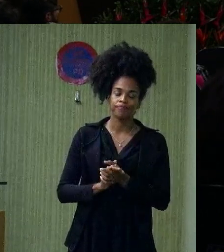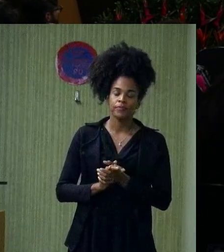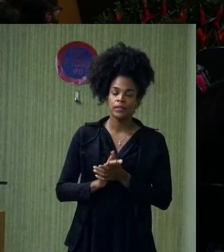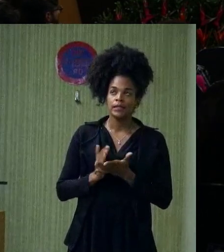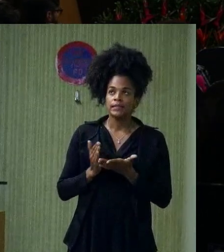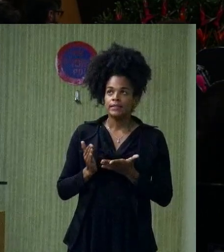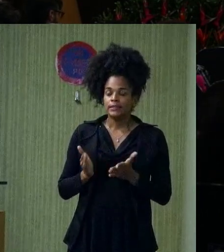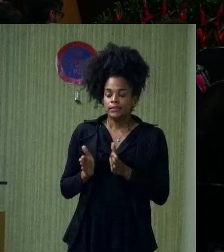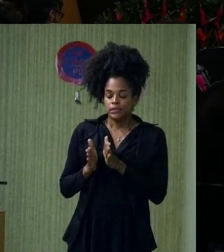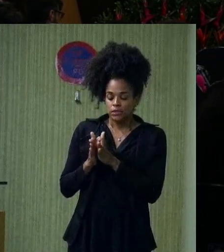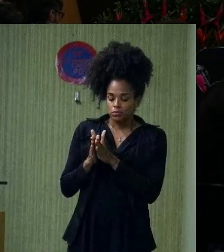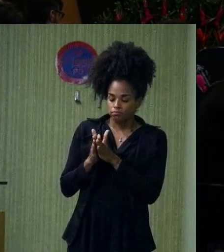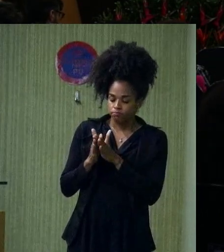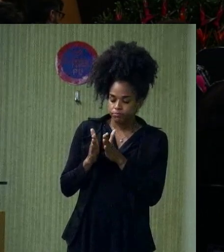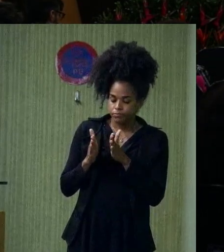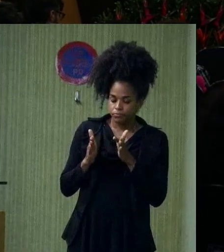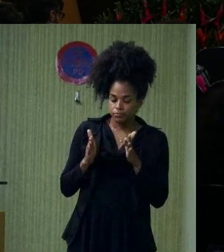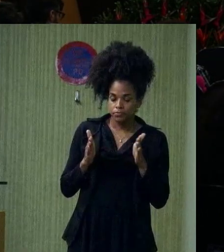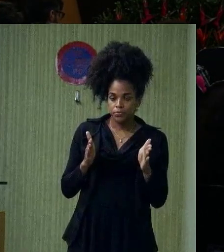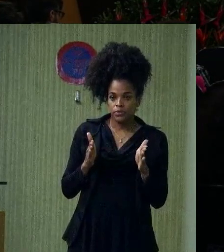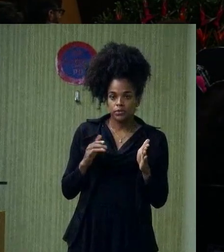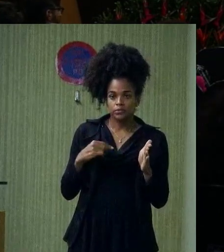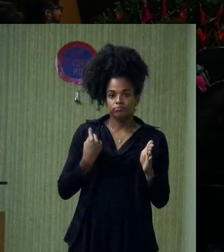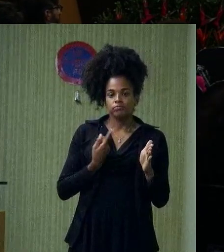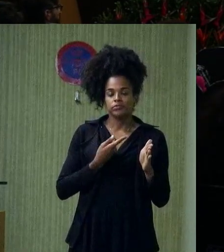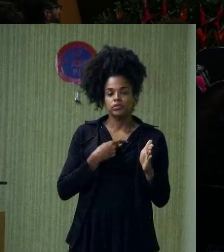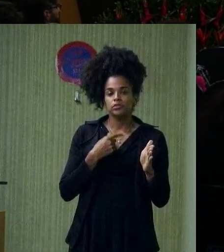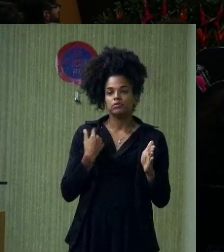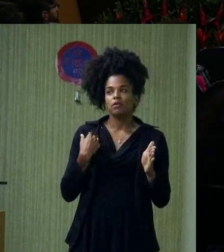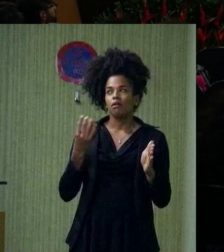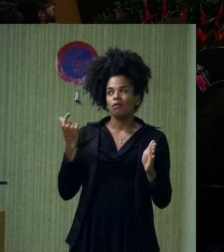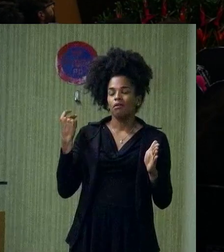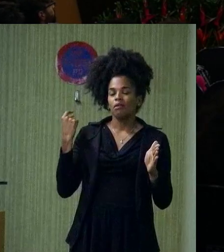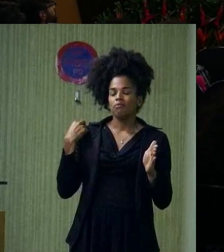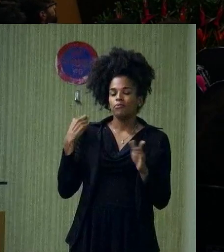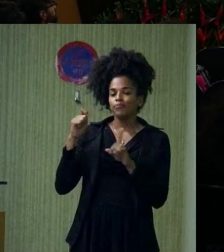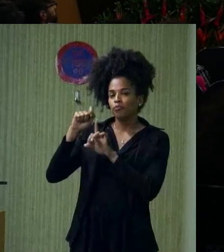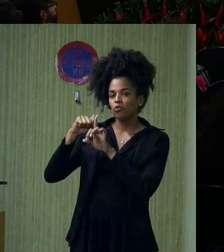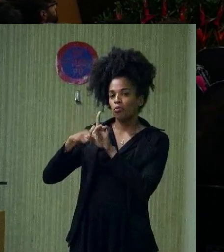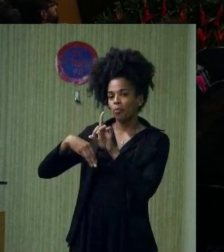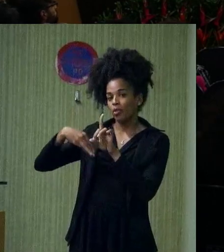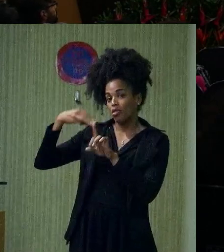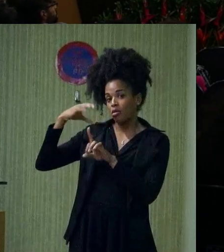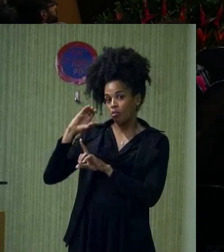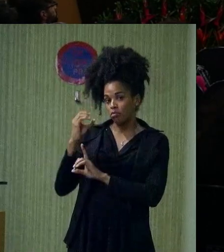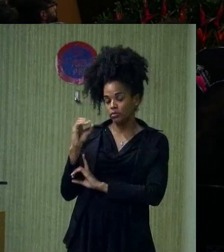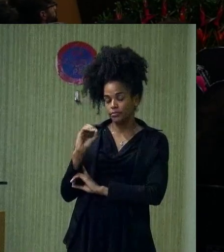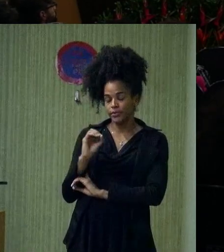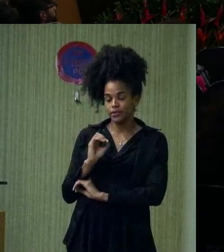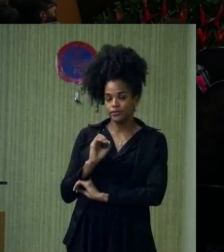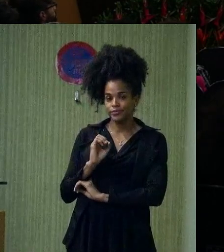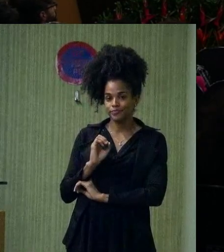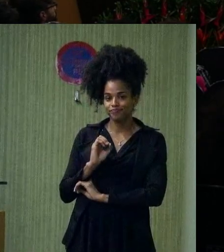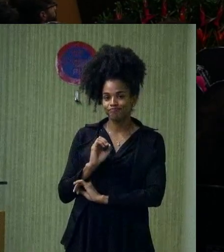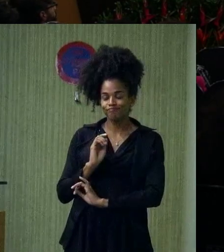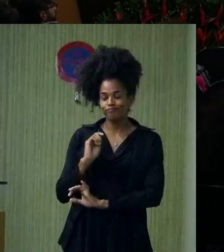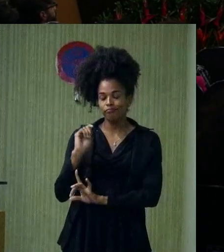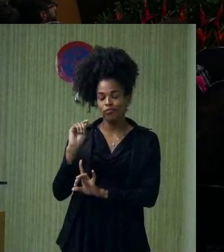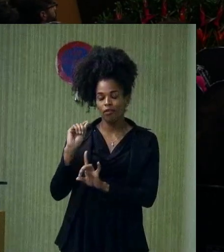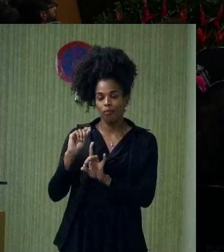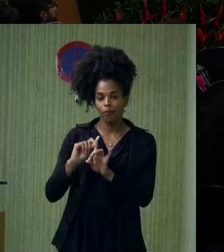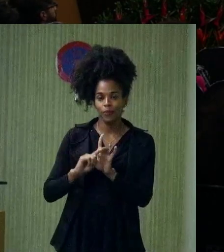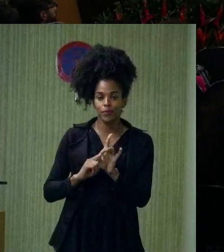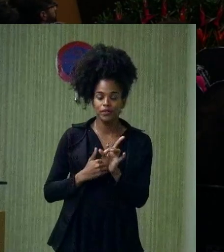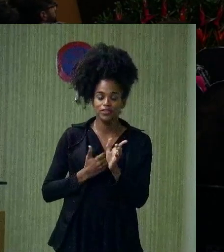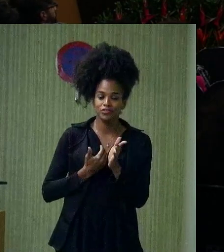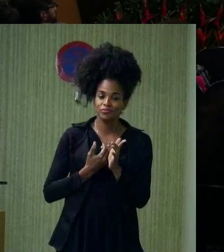momento né E que nós nós estamos vivendo que é desde Maio que o nosso Procurador Geral diz que Maio é um mês que não começou mas